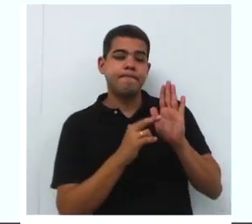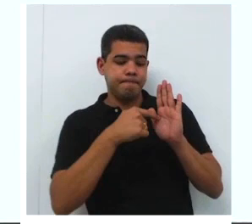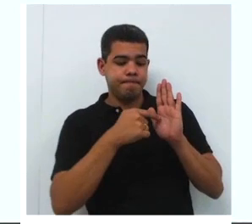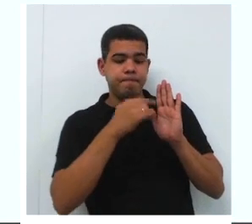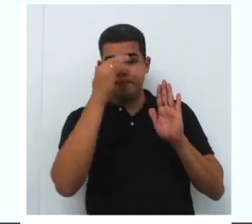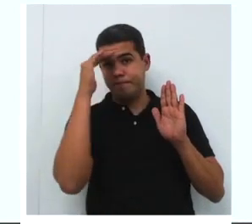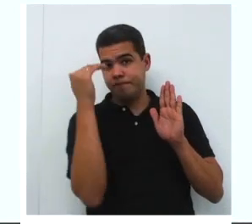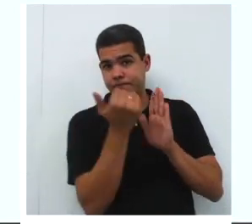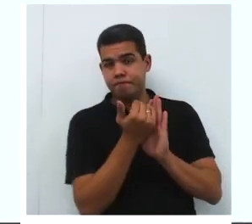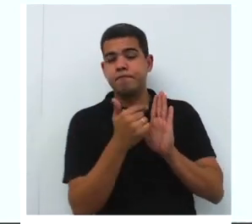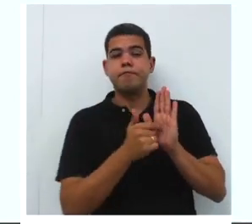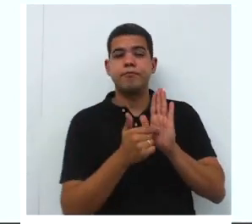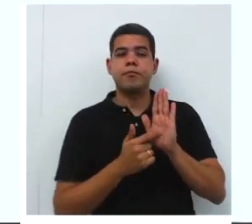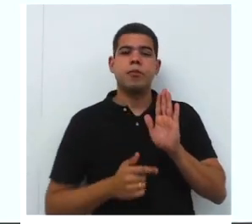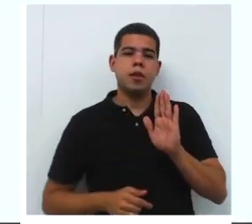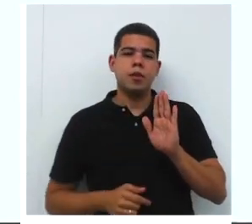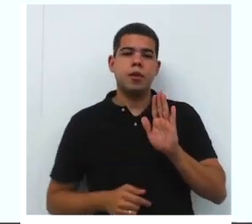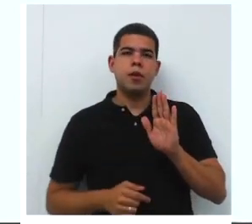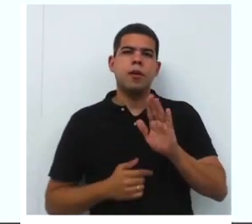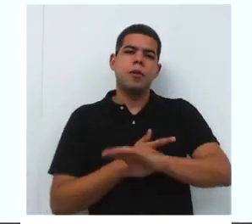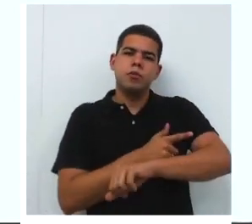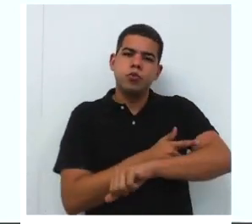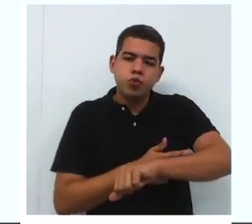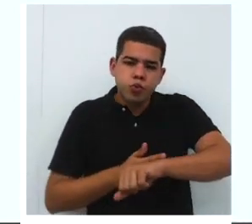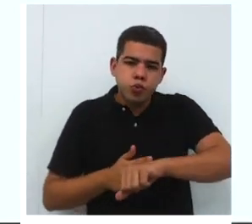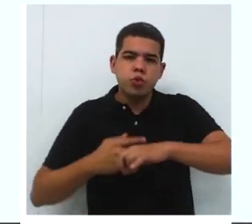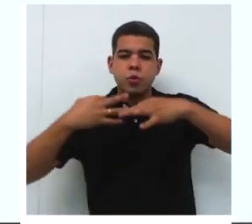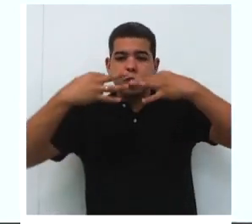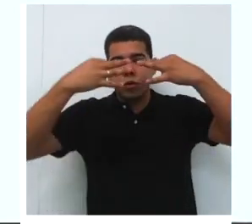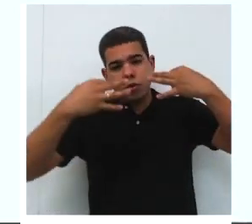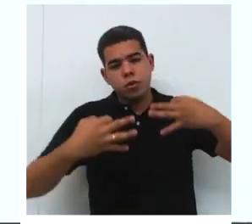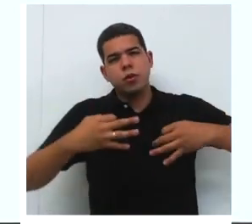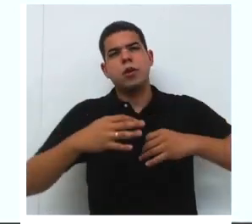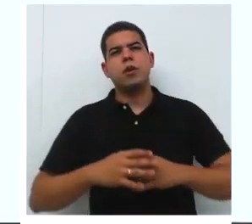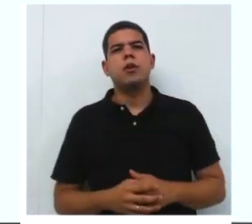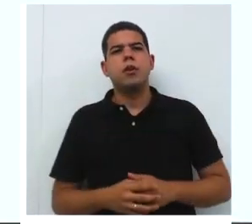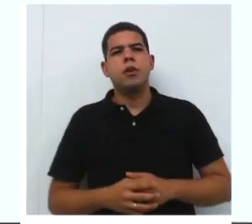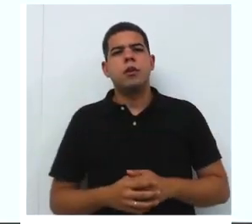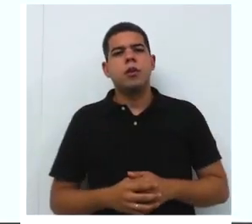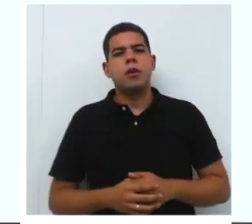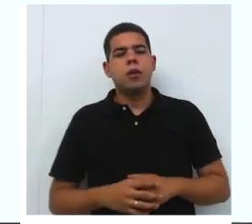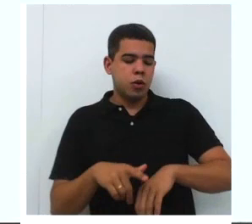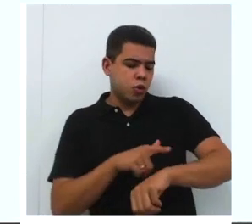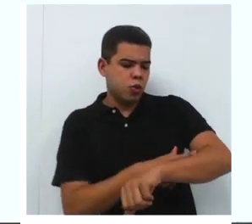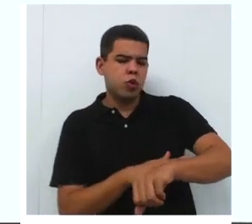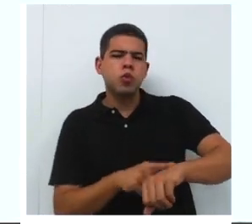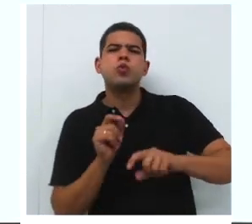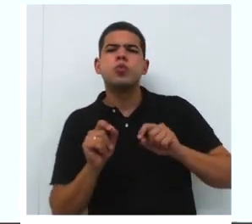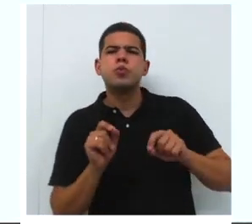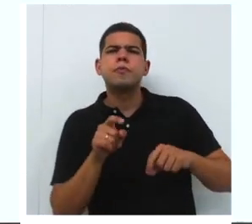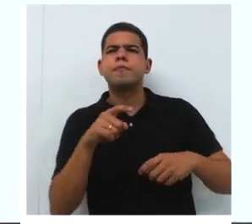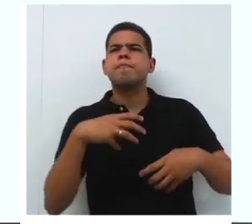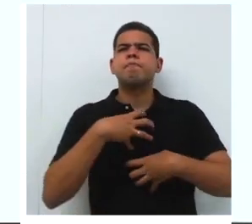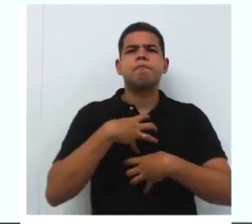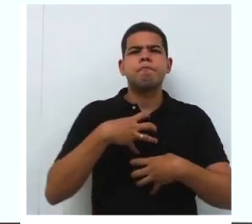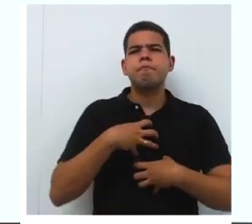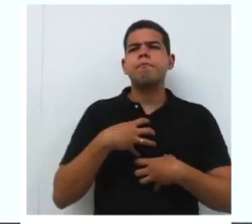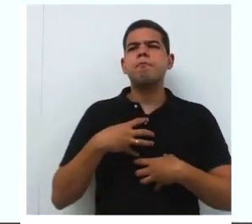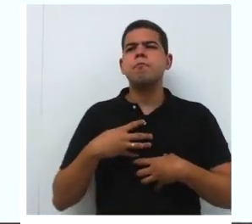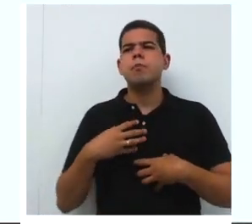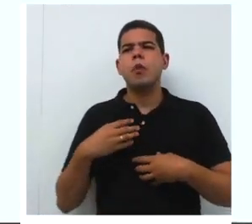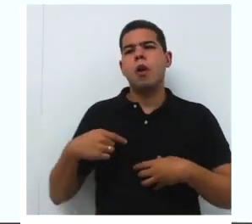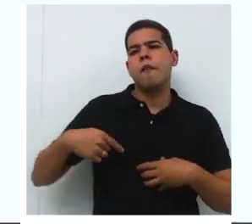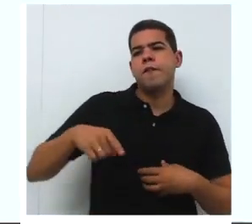de procedimentos e conduta. A conduta, como eu disse, o quê? É o jeito de você estar, o jeito de